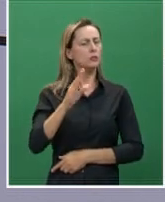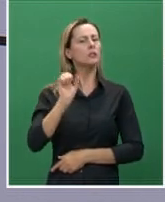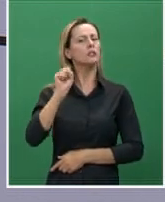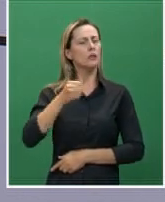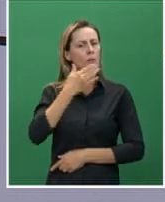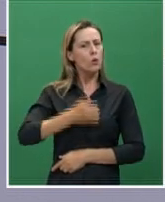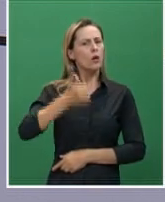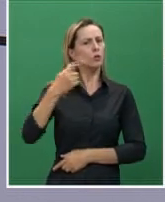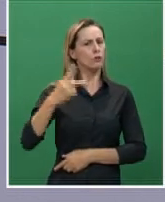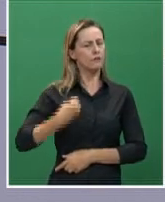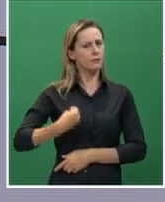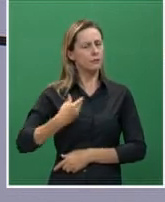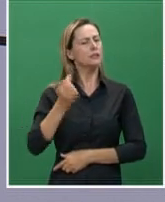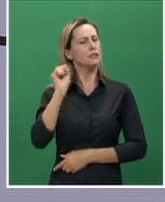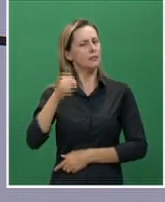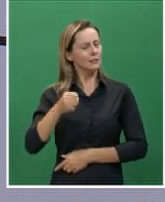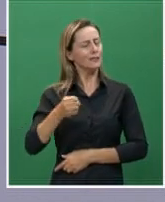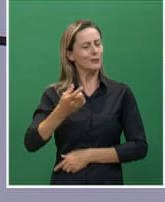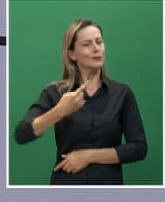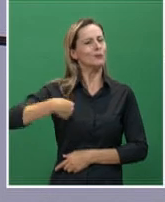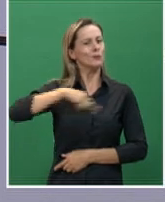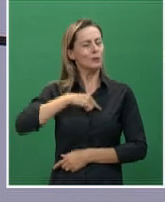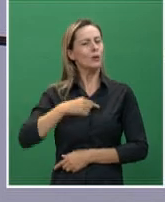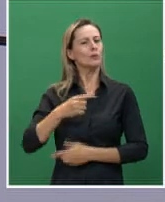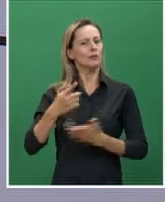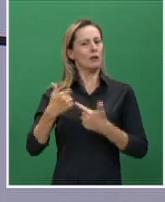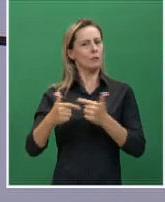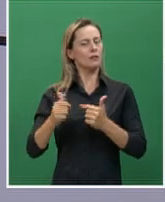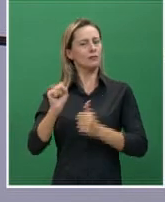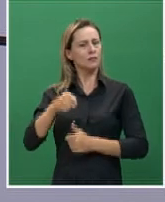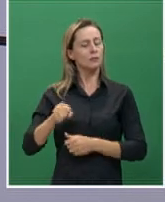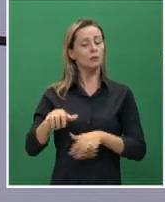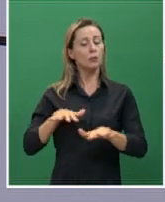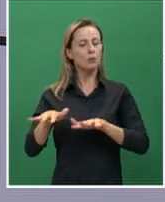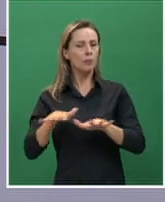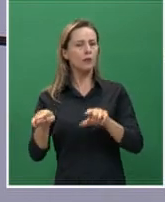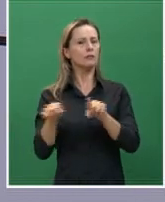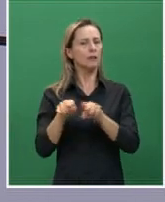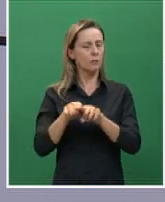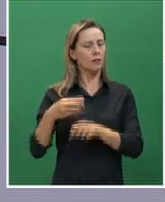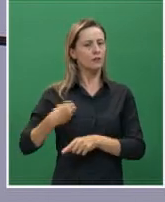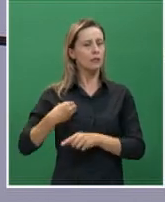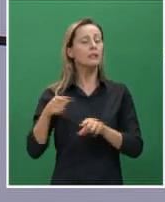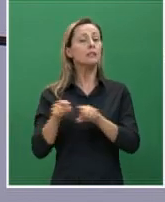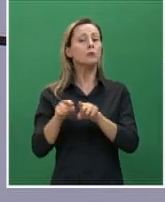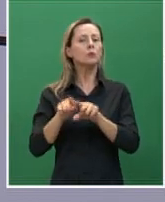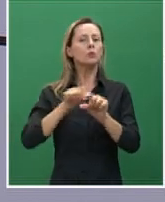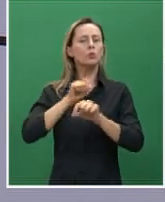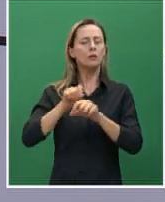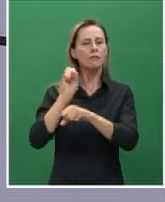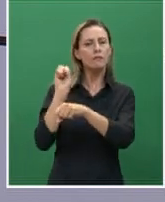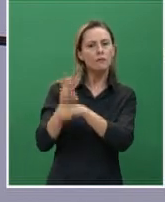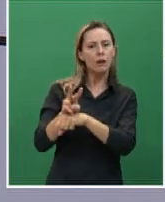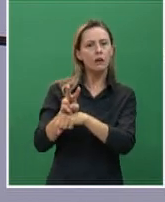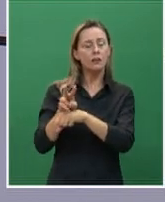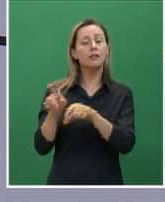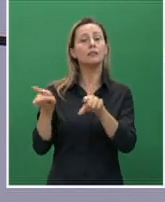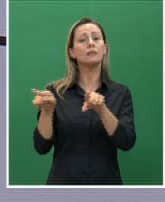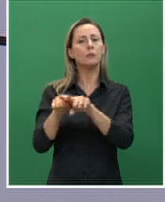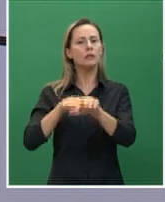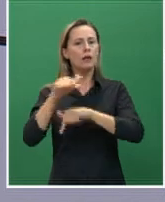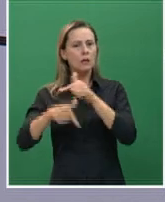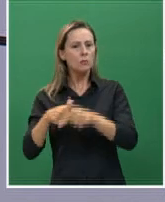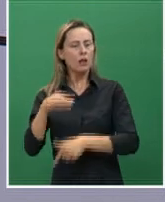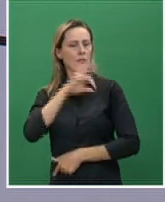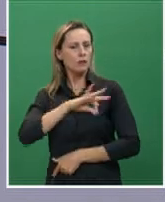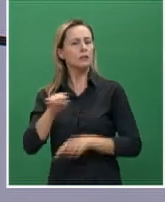prioridade em todas as nossas ações e elas passam não só pela mobilidade Mas elas também passam pela geração de emprego e renda e por isso nós temos